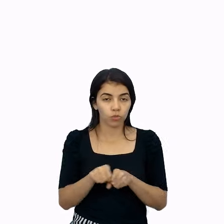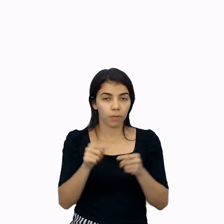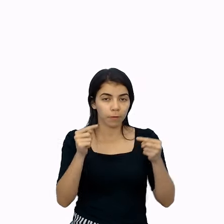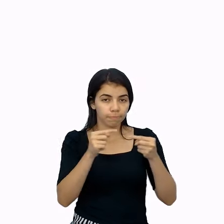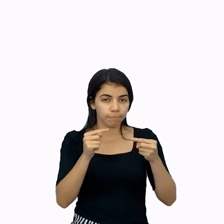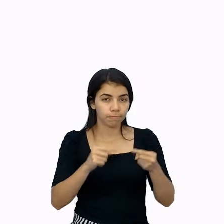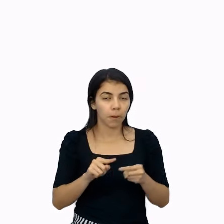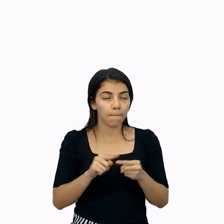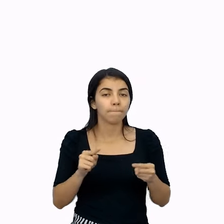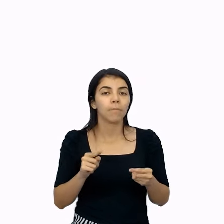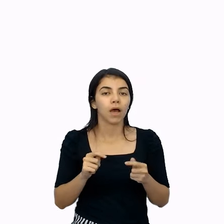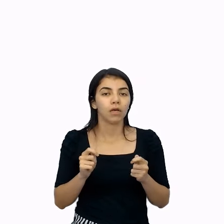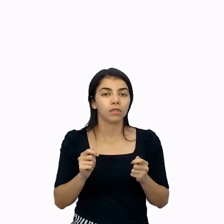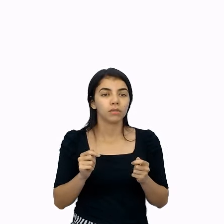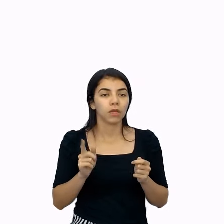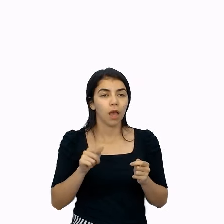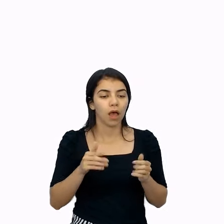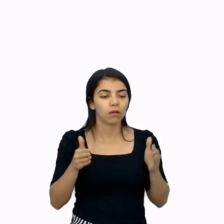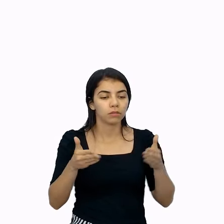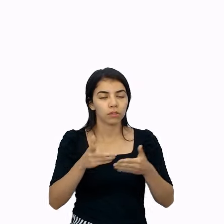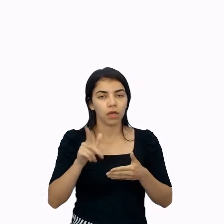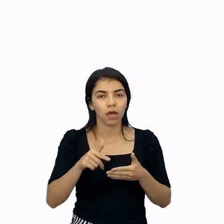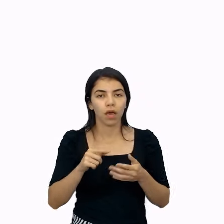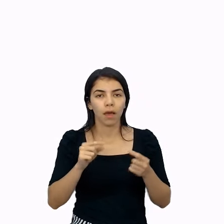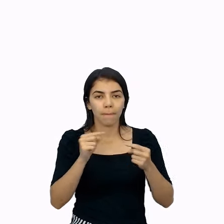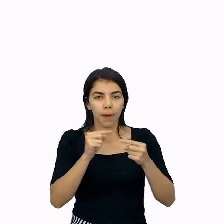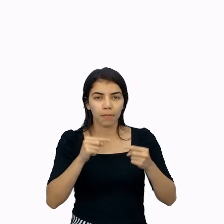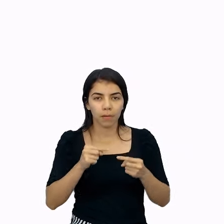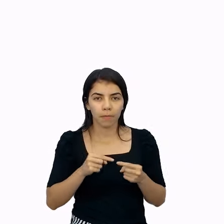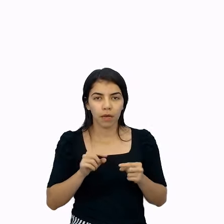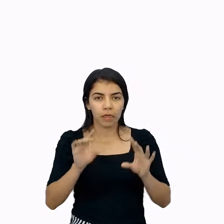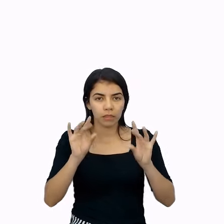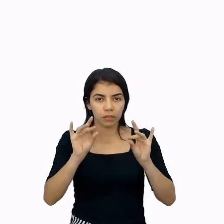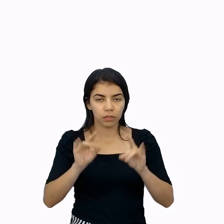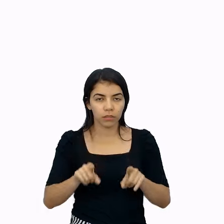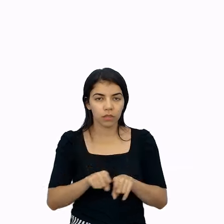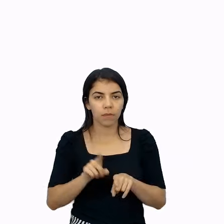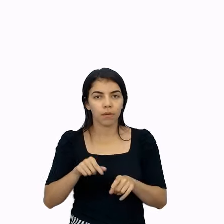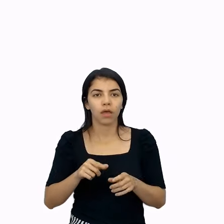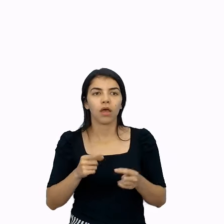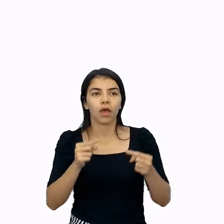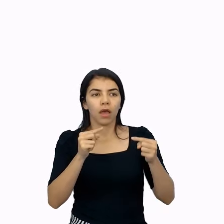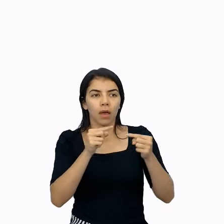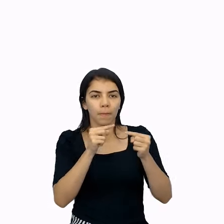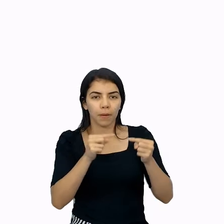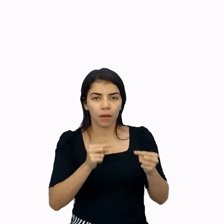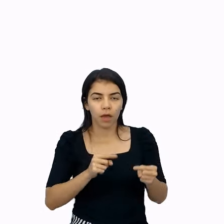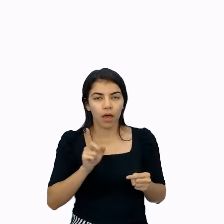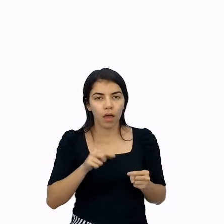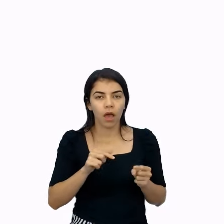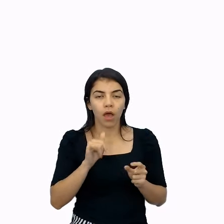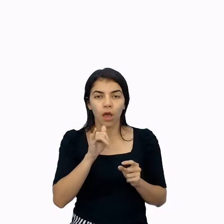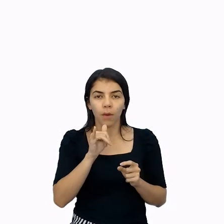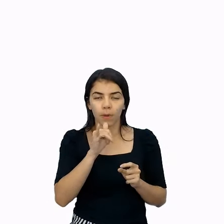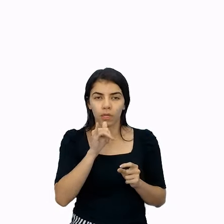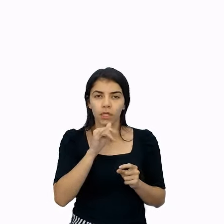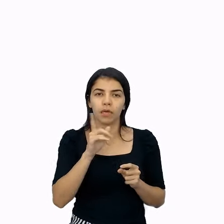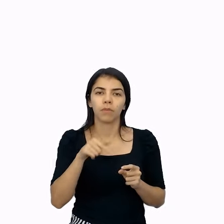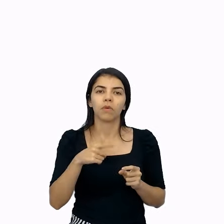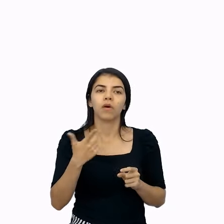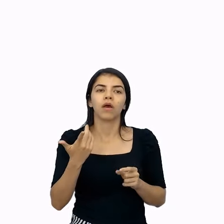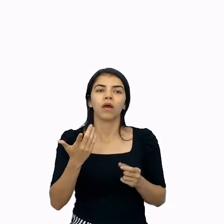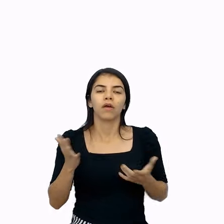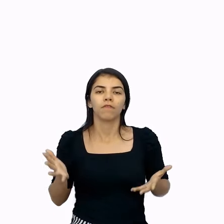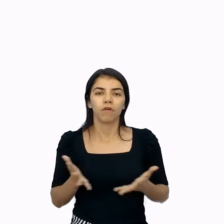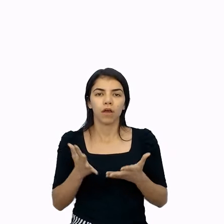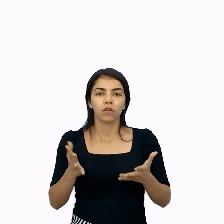tratados, mas aqui alguns específicos. Então, essa aula, ligando pontos, ela vai potencializar a produção